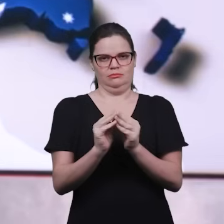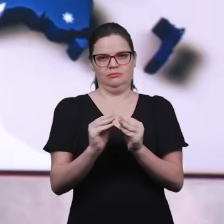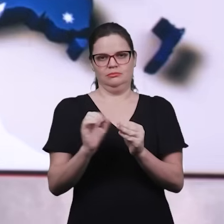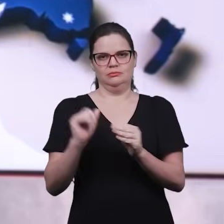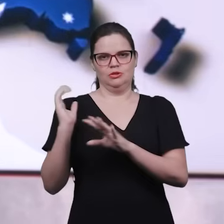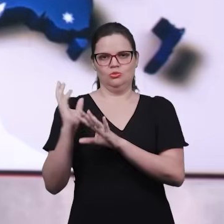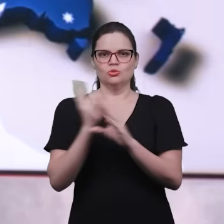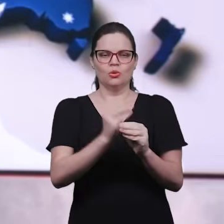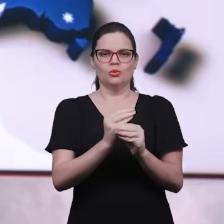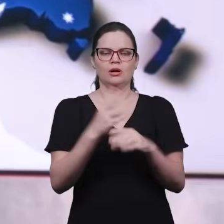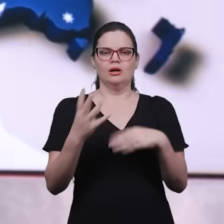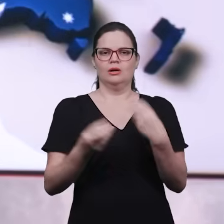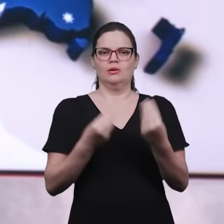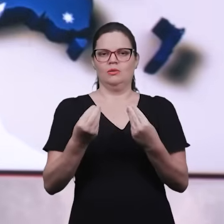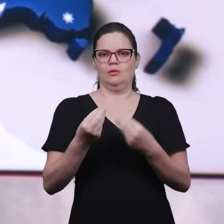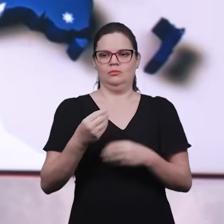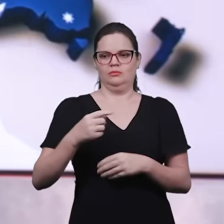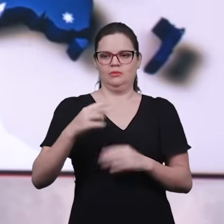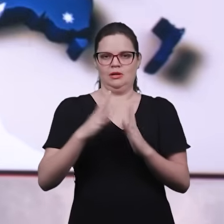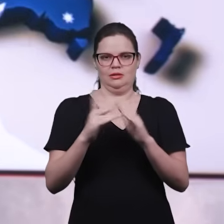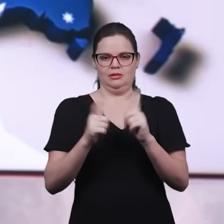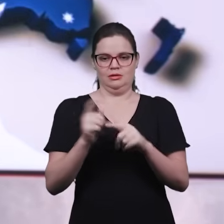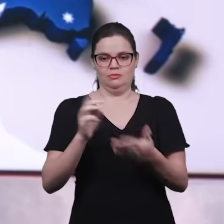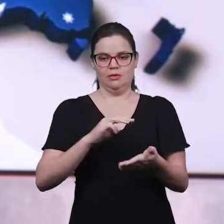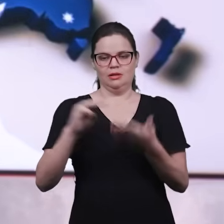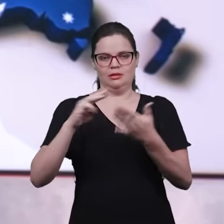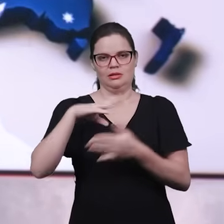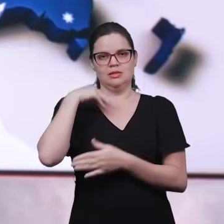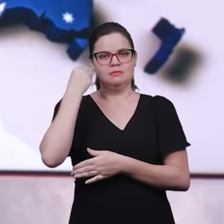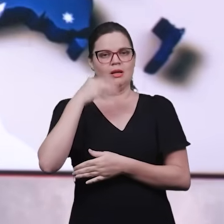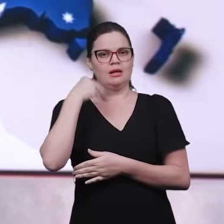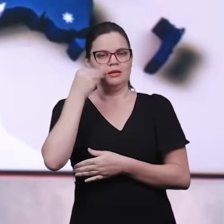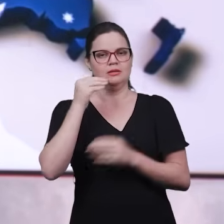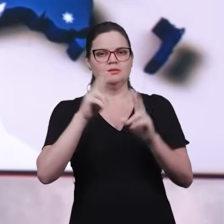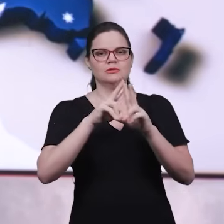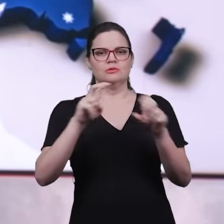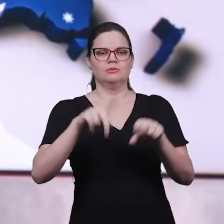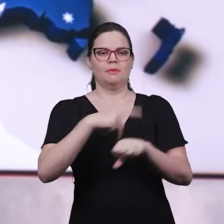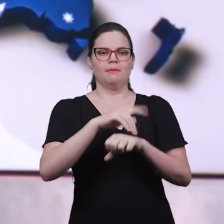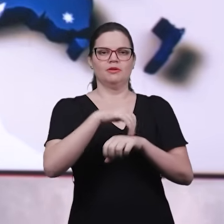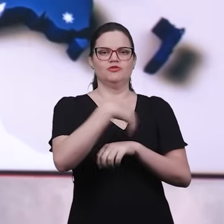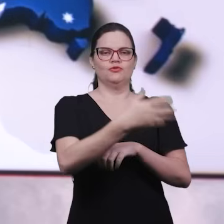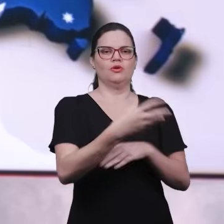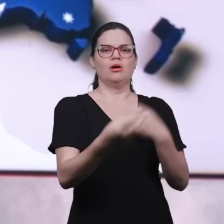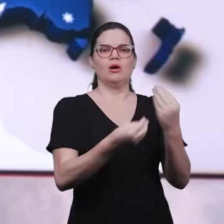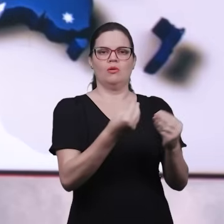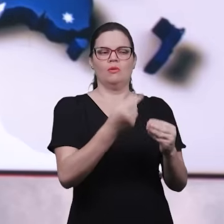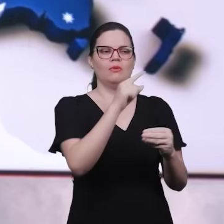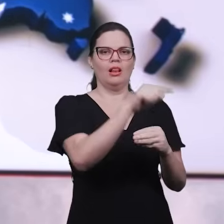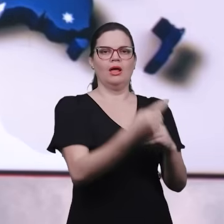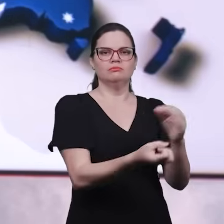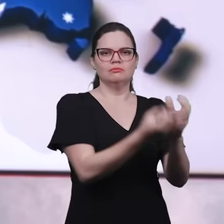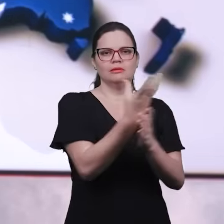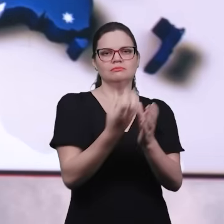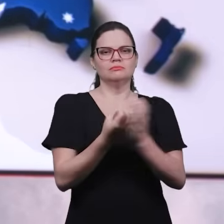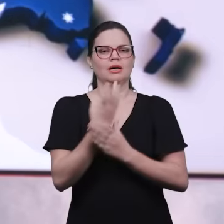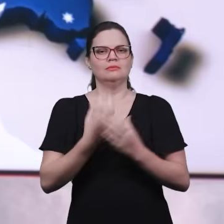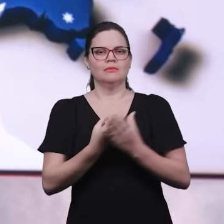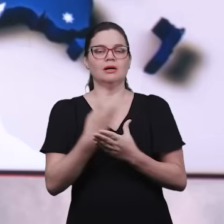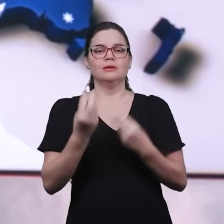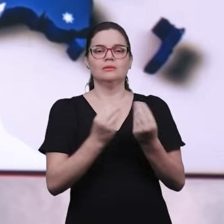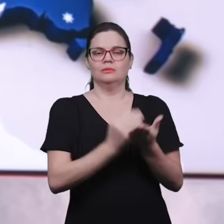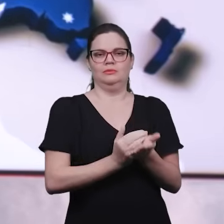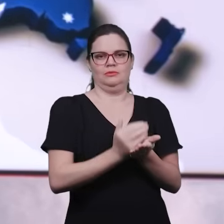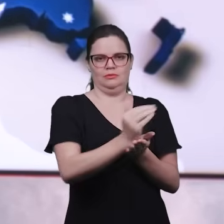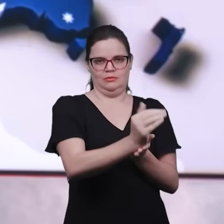sucinta, sobre a nossa experiência e a nossa história sobre a obra no exterior. Como é que